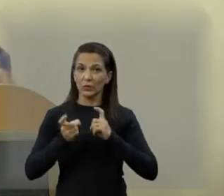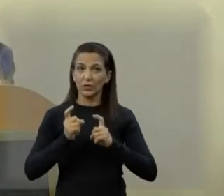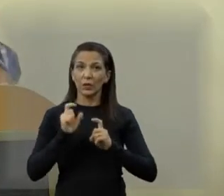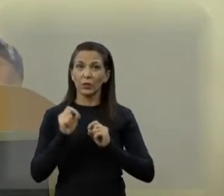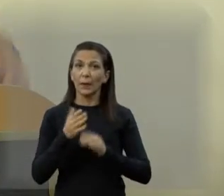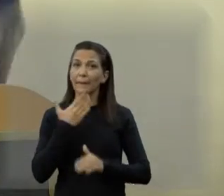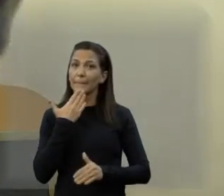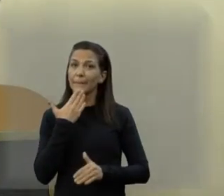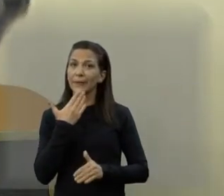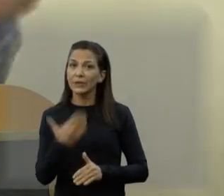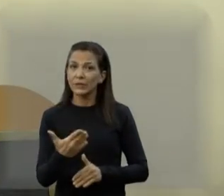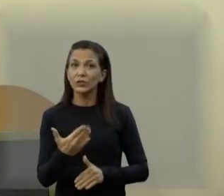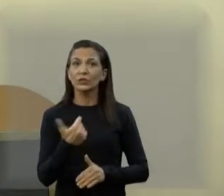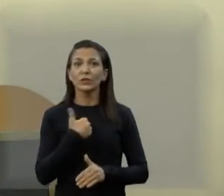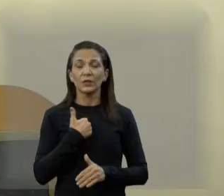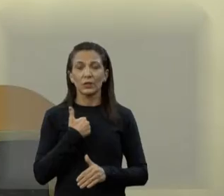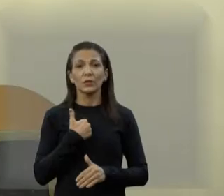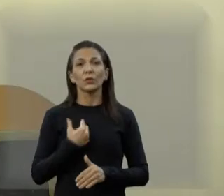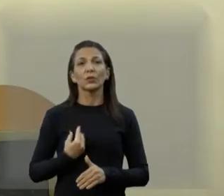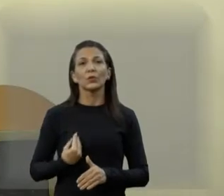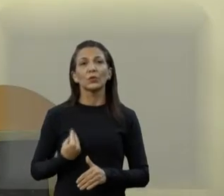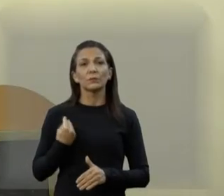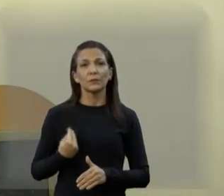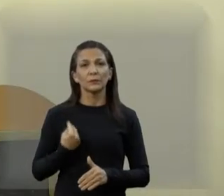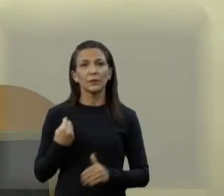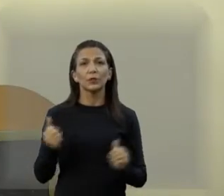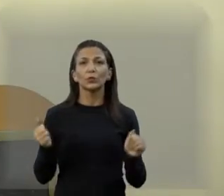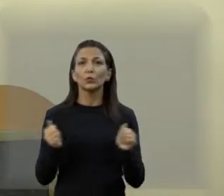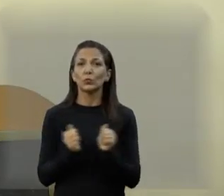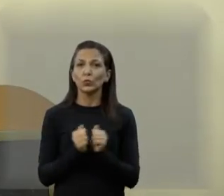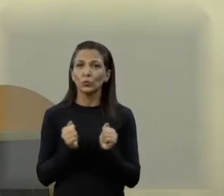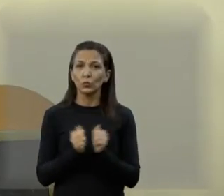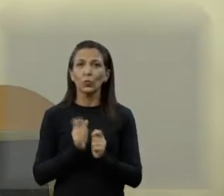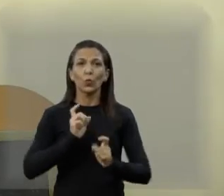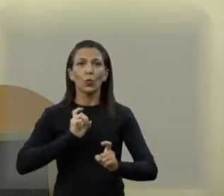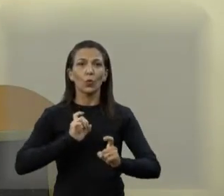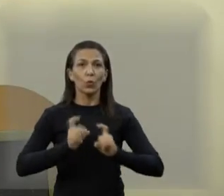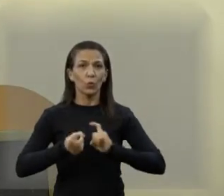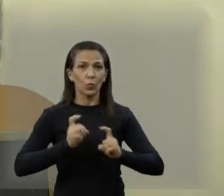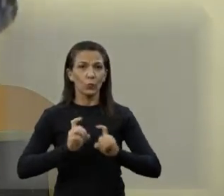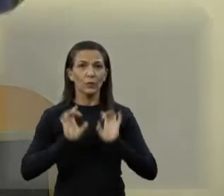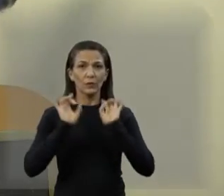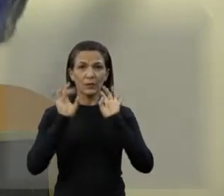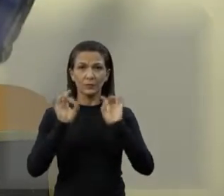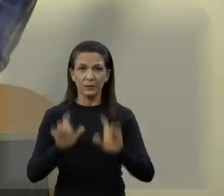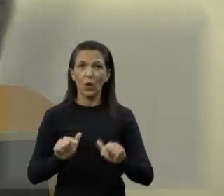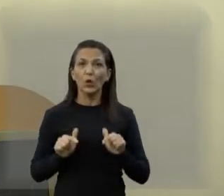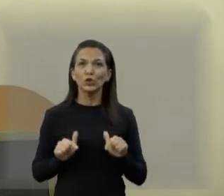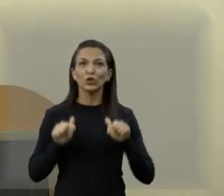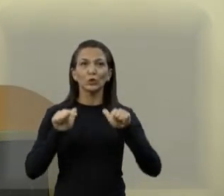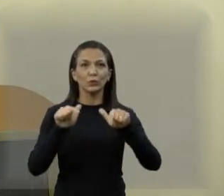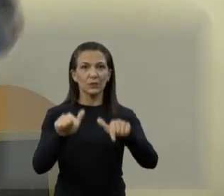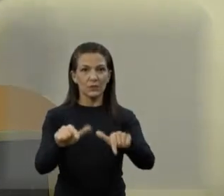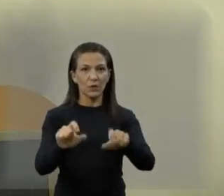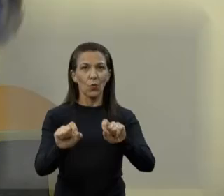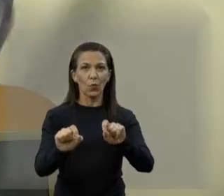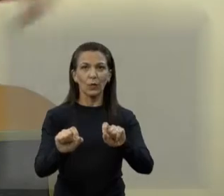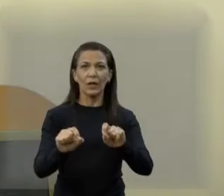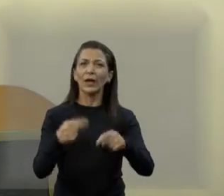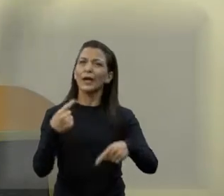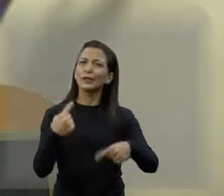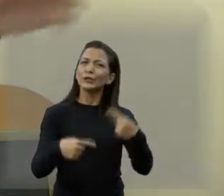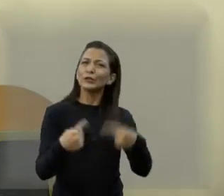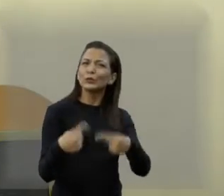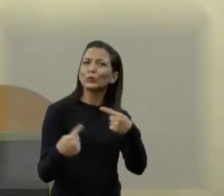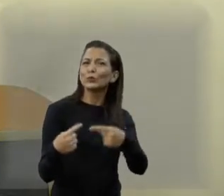estamos requerindo aqui faço parte A falsificação de participar também que seria uma comissão especial de titulação não é para